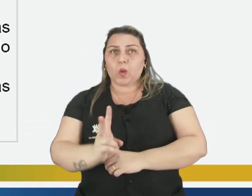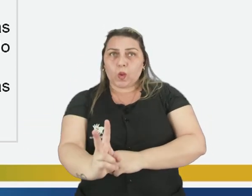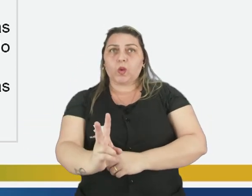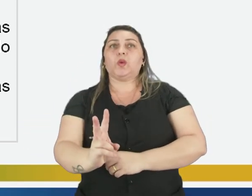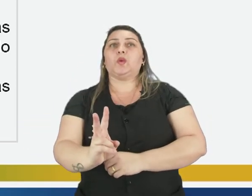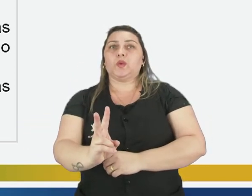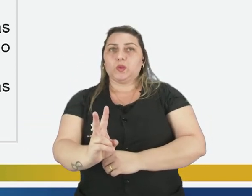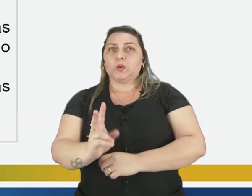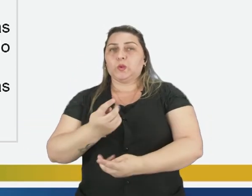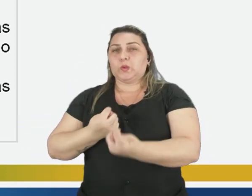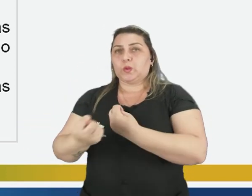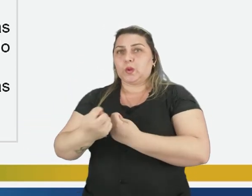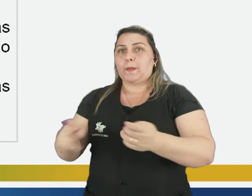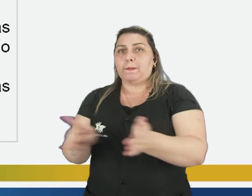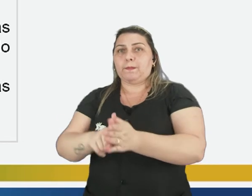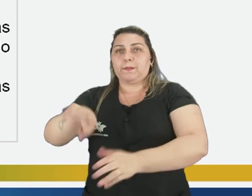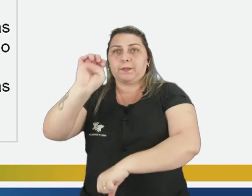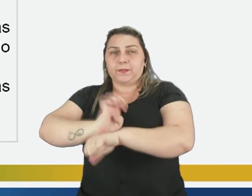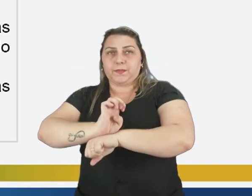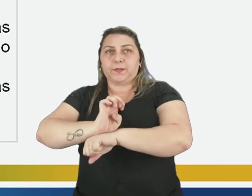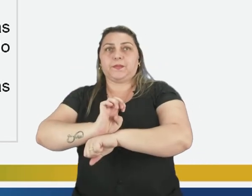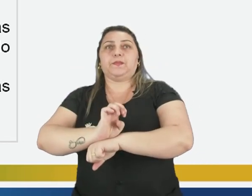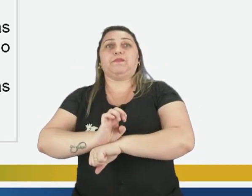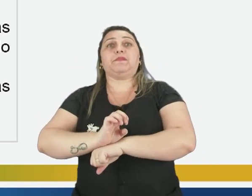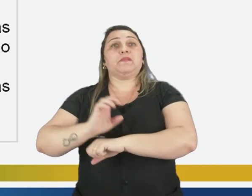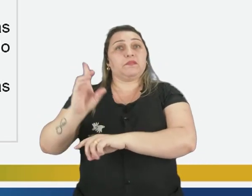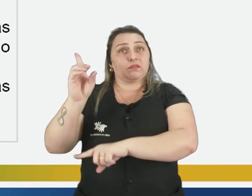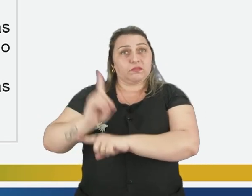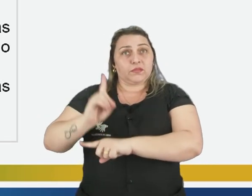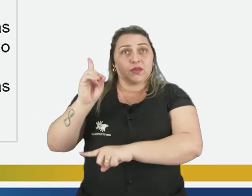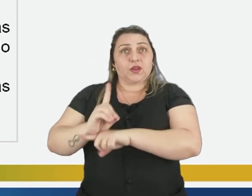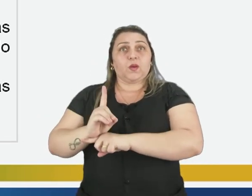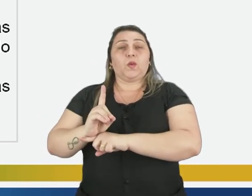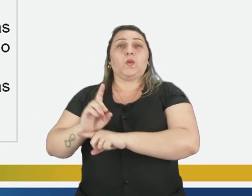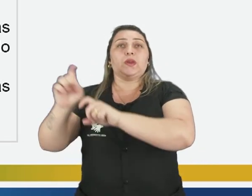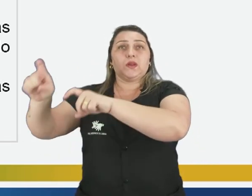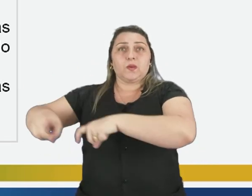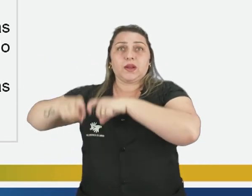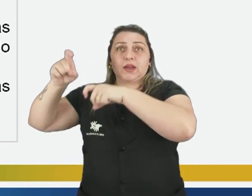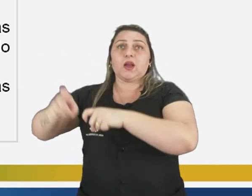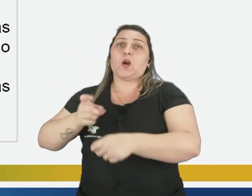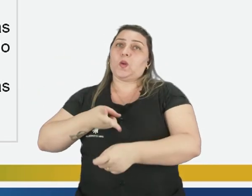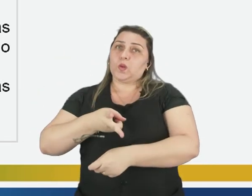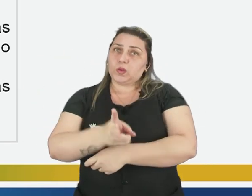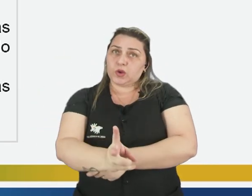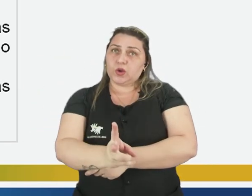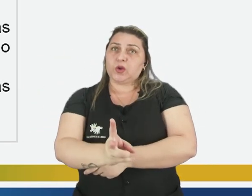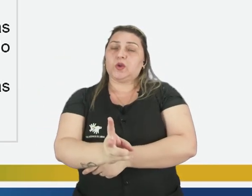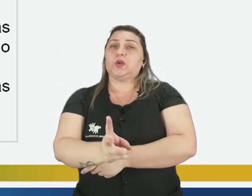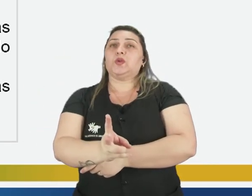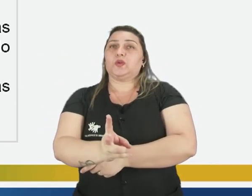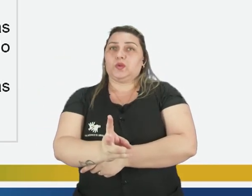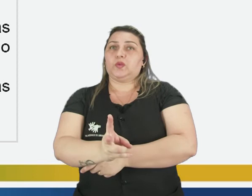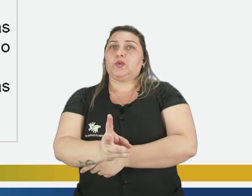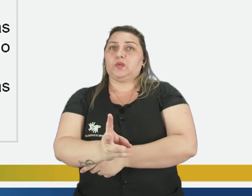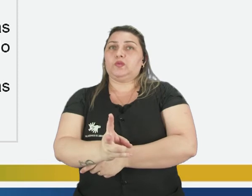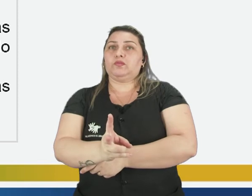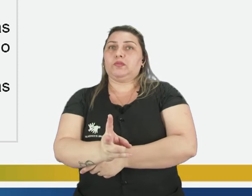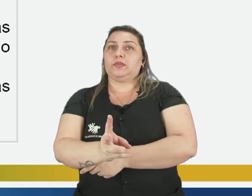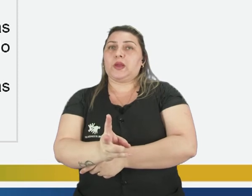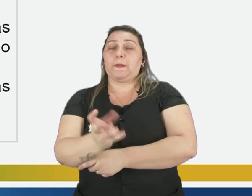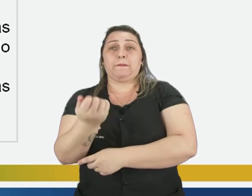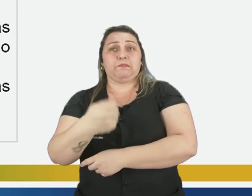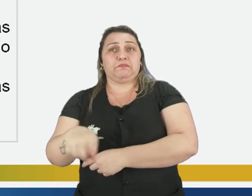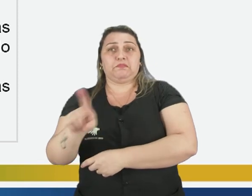energético continuam sendo controlados pelo Estado. E letra D, o setor agrícola permanece intocável